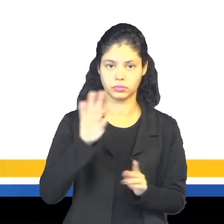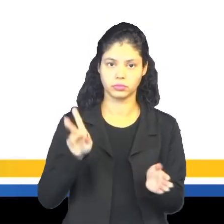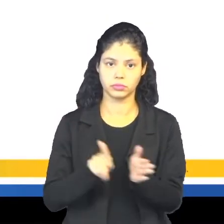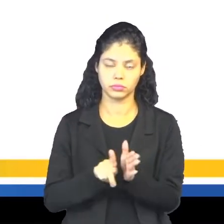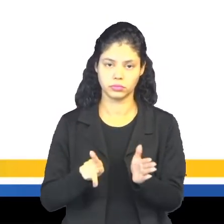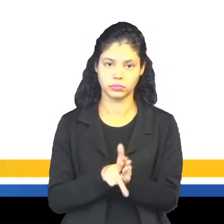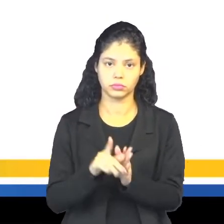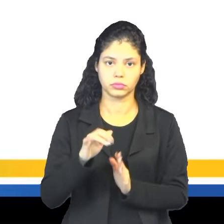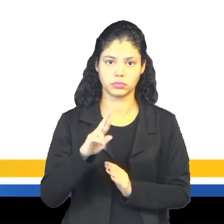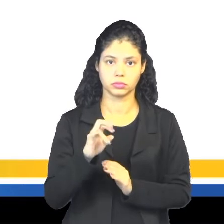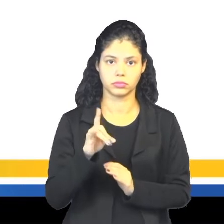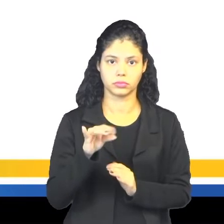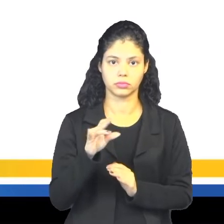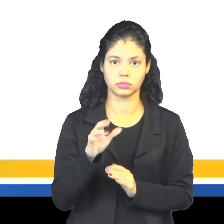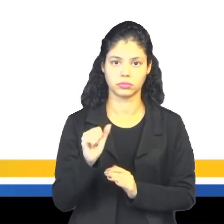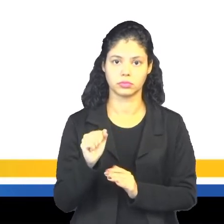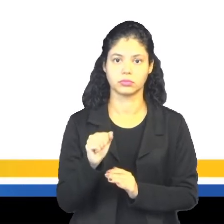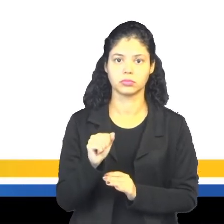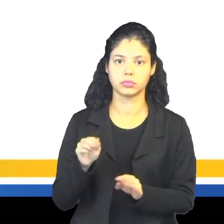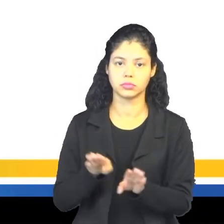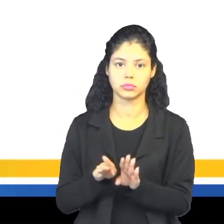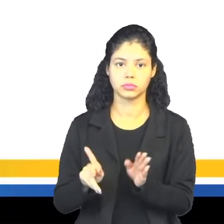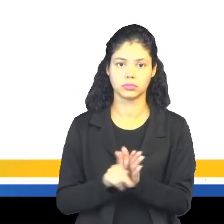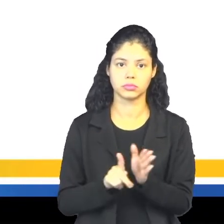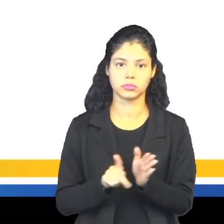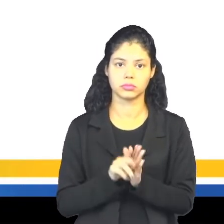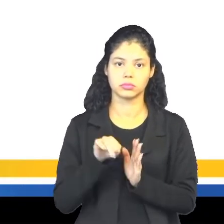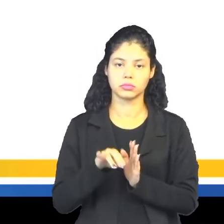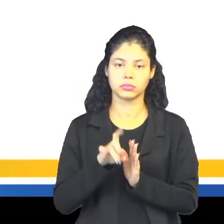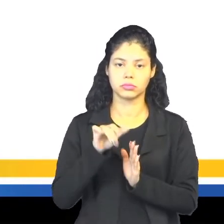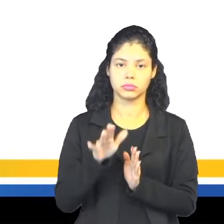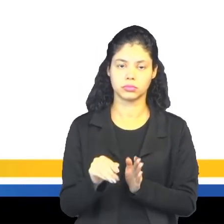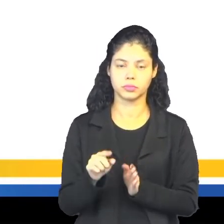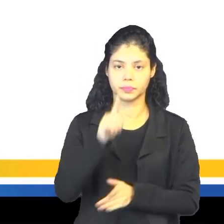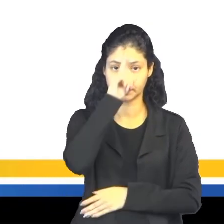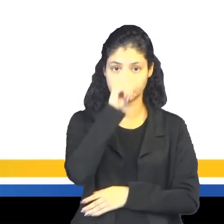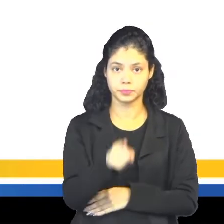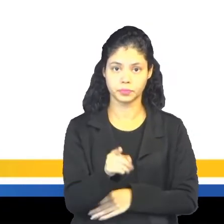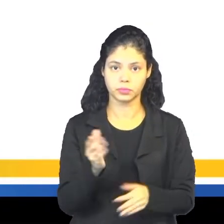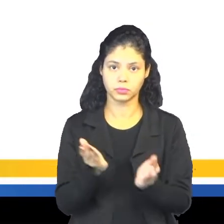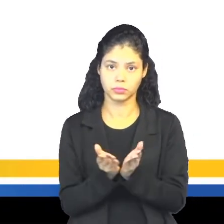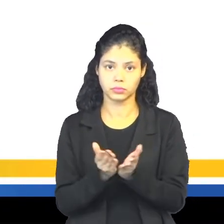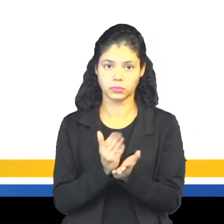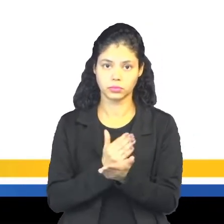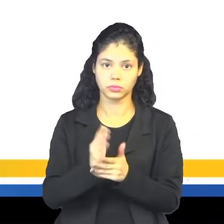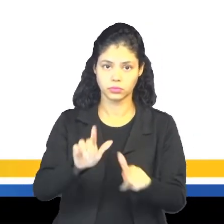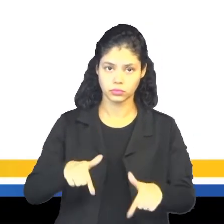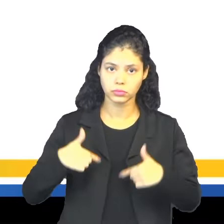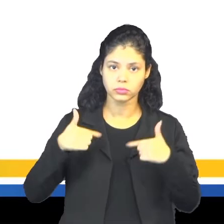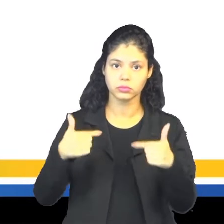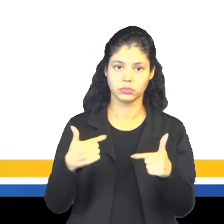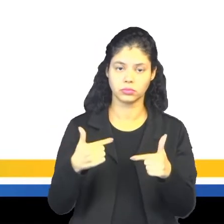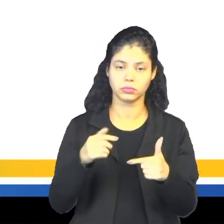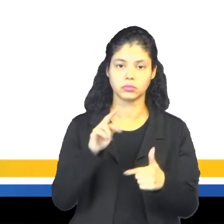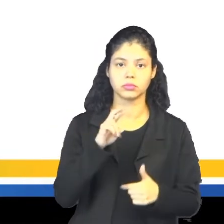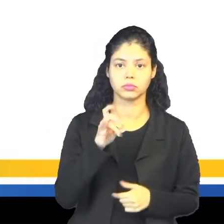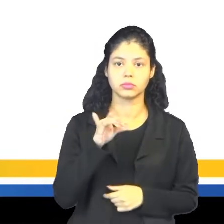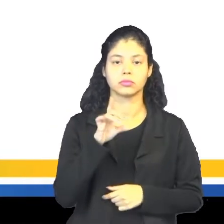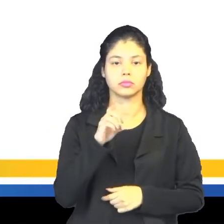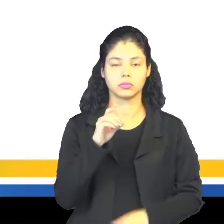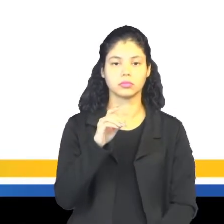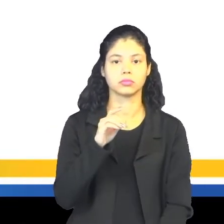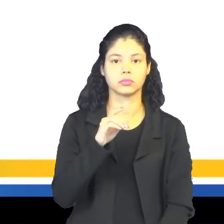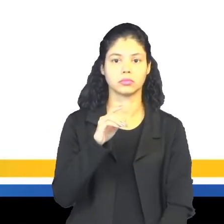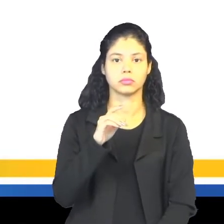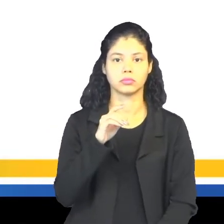pelas desavenças entre os próprios muçulmanos, a liderança cristã, né, ela inicia as lutas de reconquista. Essas